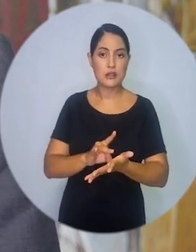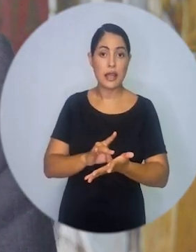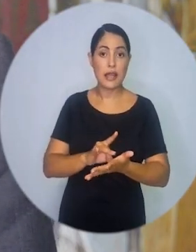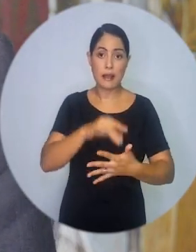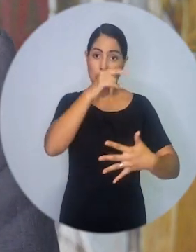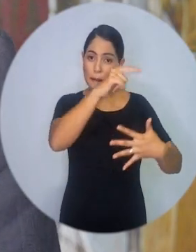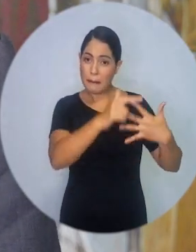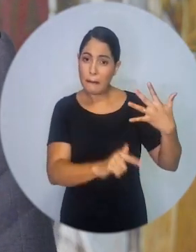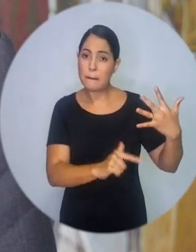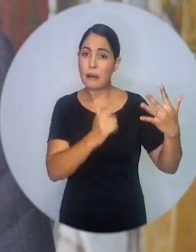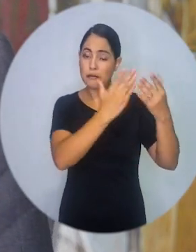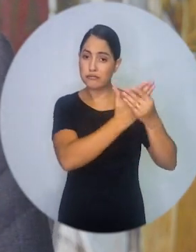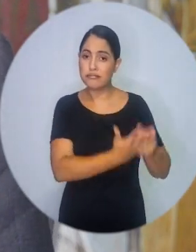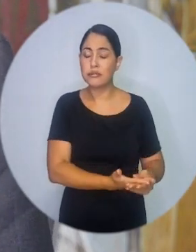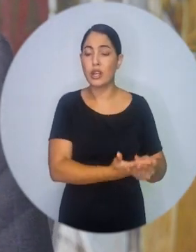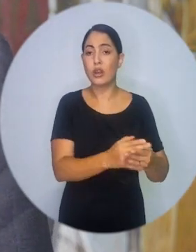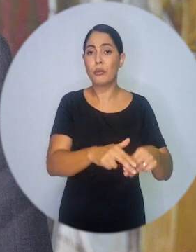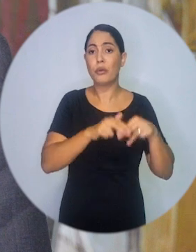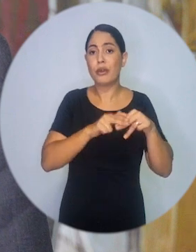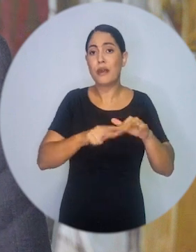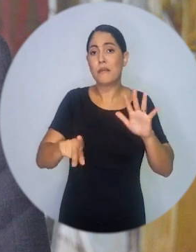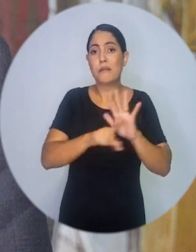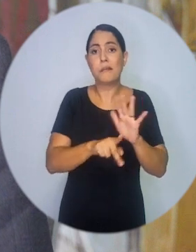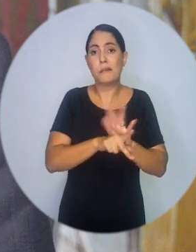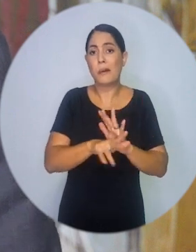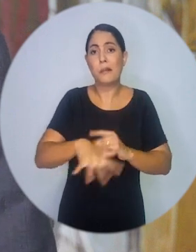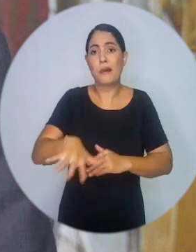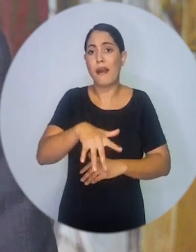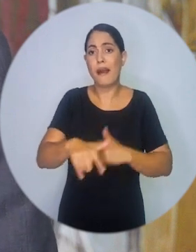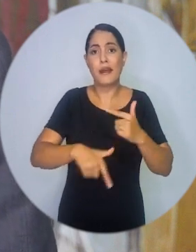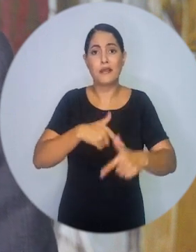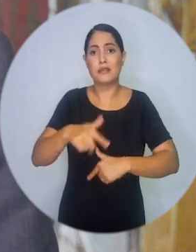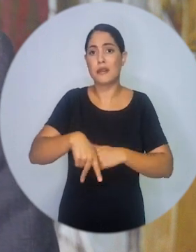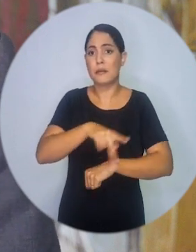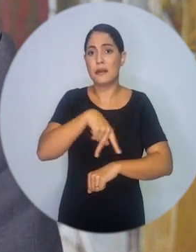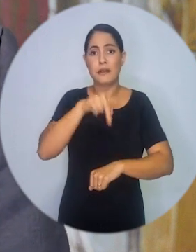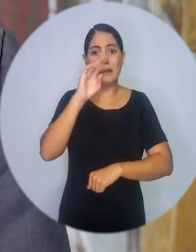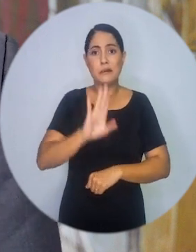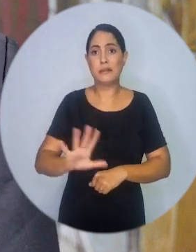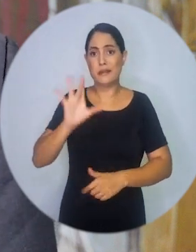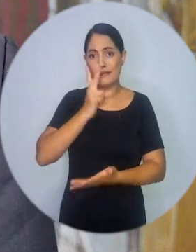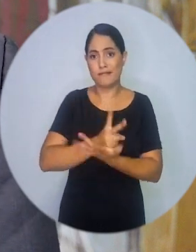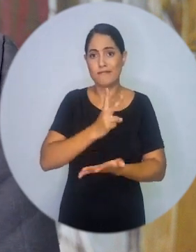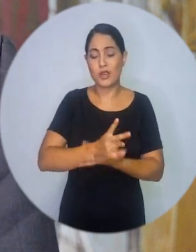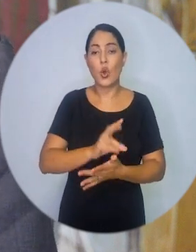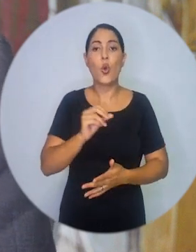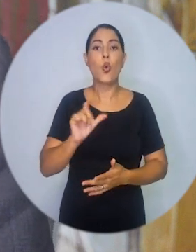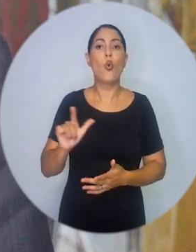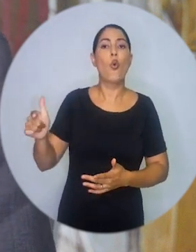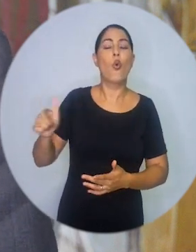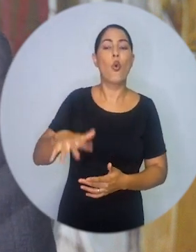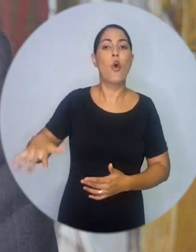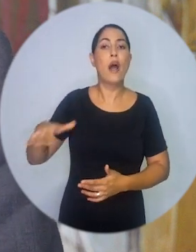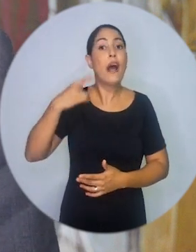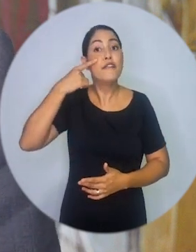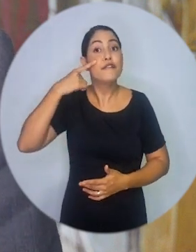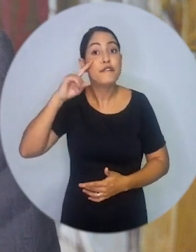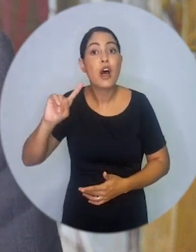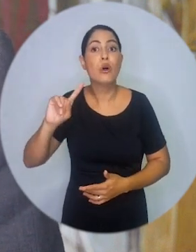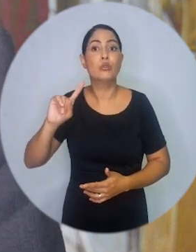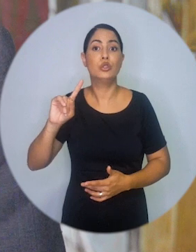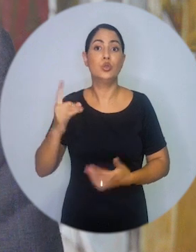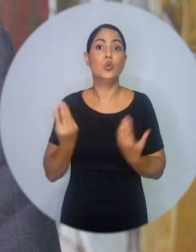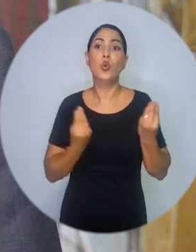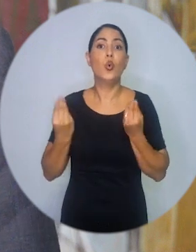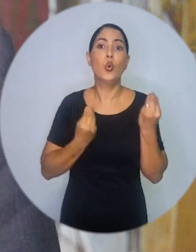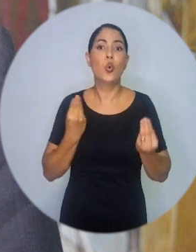fato as demandas de massa, que são naturais, como eu falei, por causa do próprio ambiente brasileiro, e quais são aquelas demandas